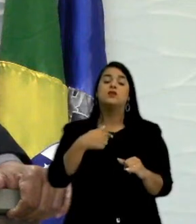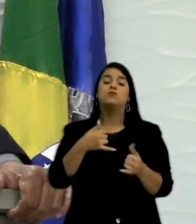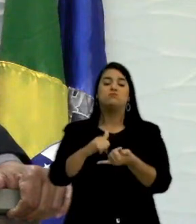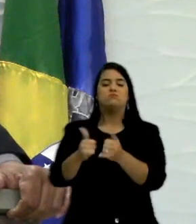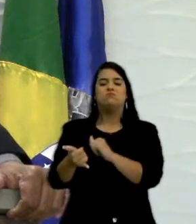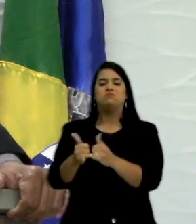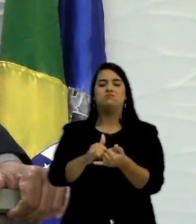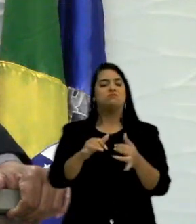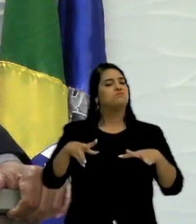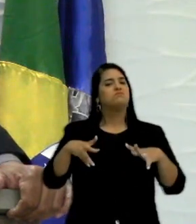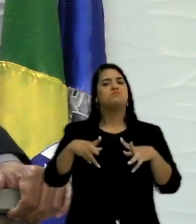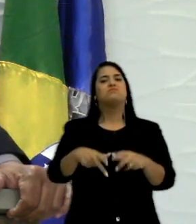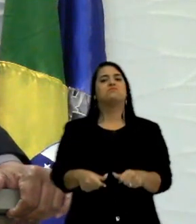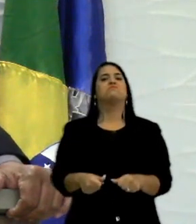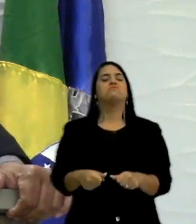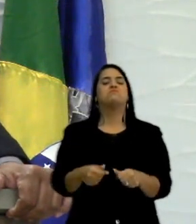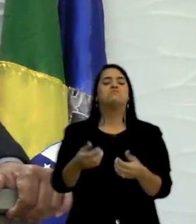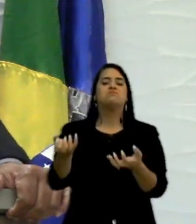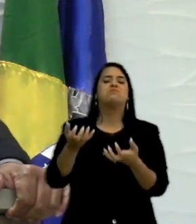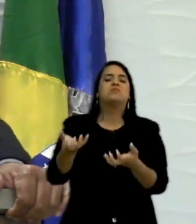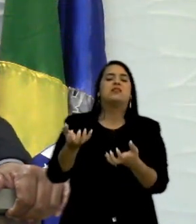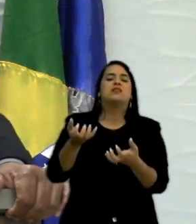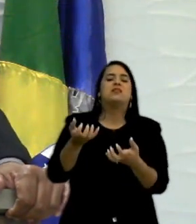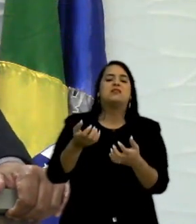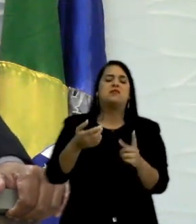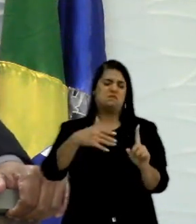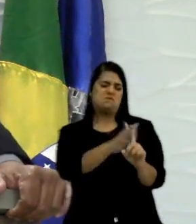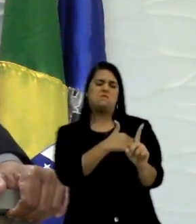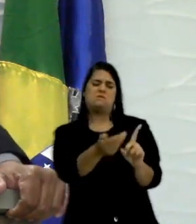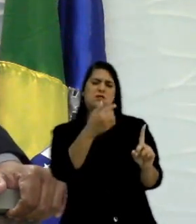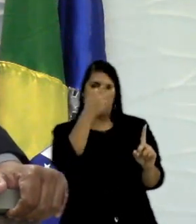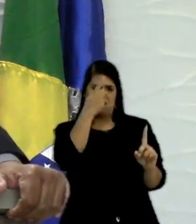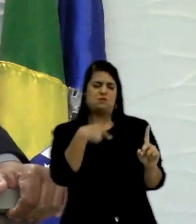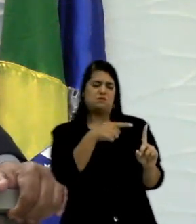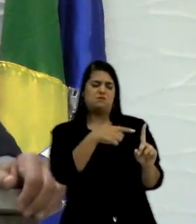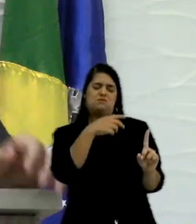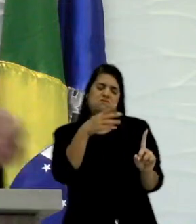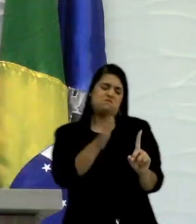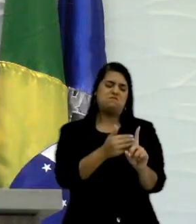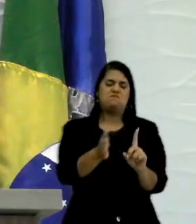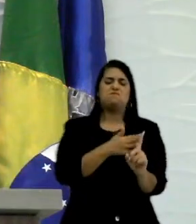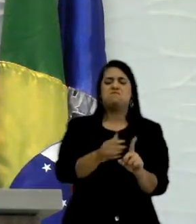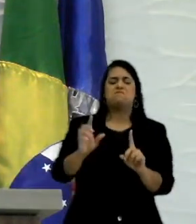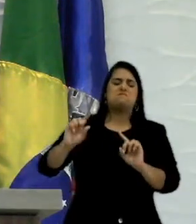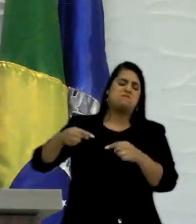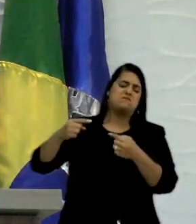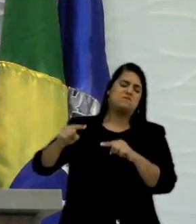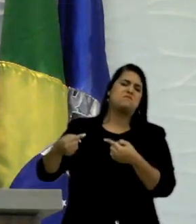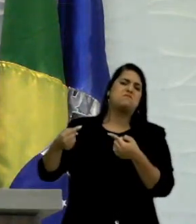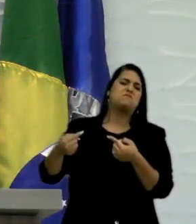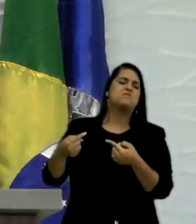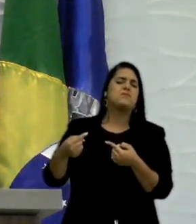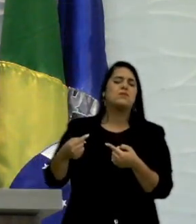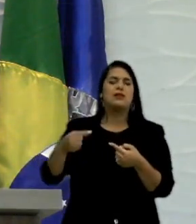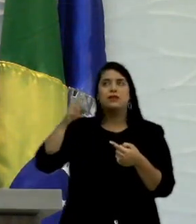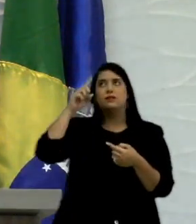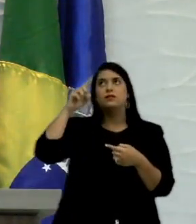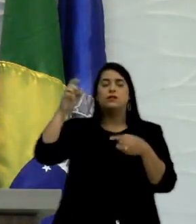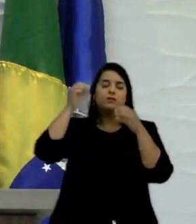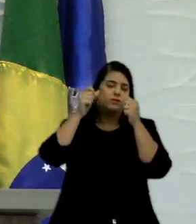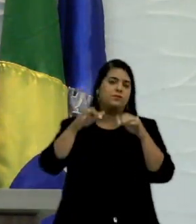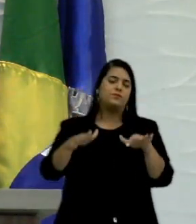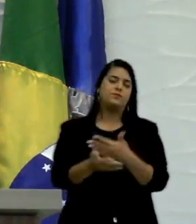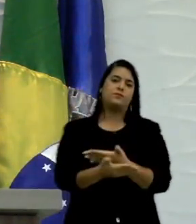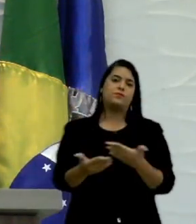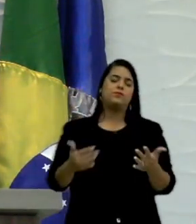aqueles que queriam me alejar, disse que ia acabar minhas pernas, Bruno. E eu perdoei todos vocês, tá certo? Que Deus abençoe vocês, continue a vida da gente,